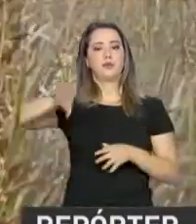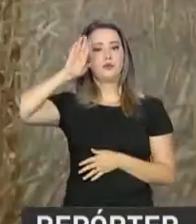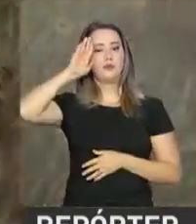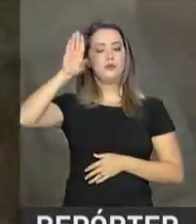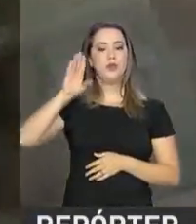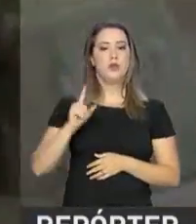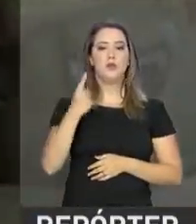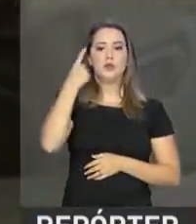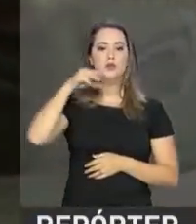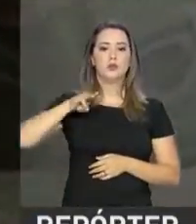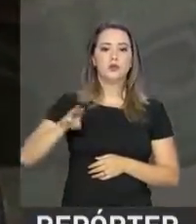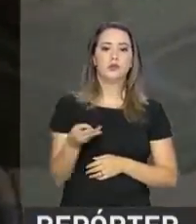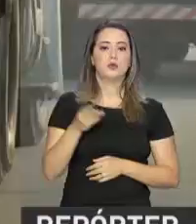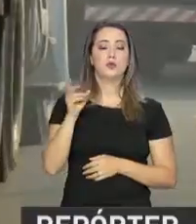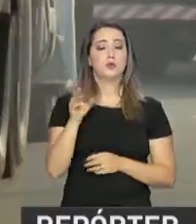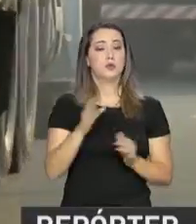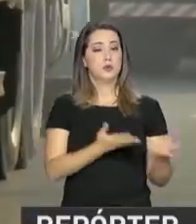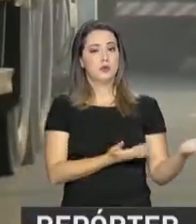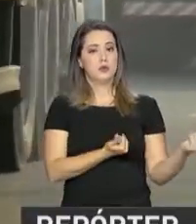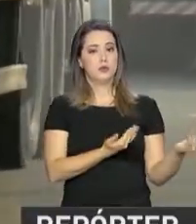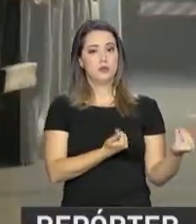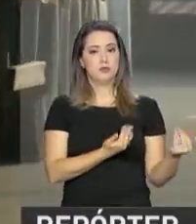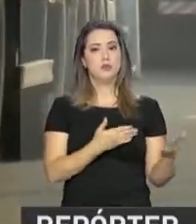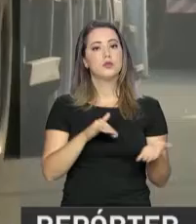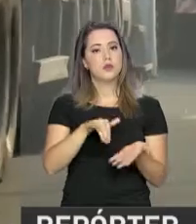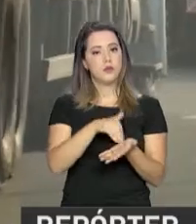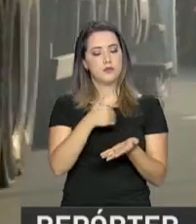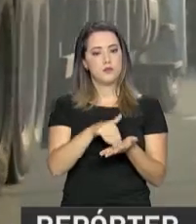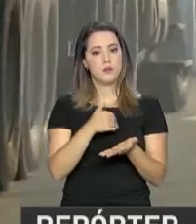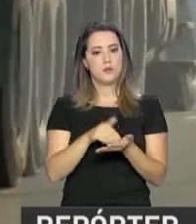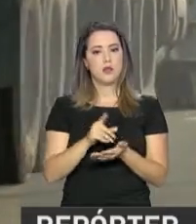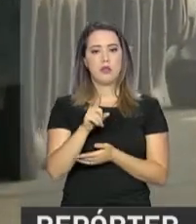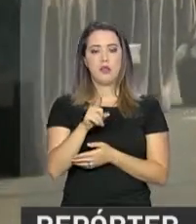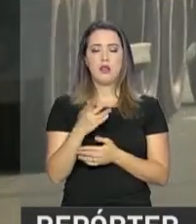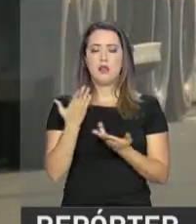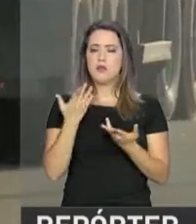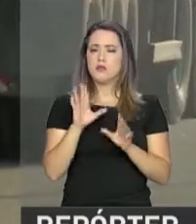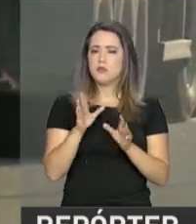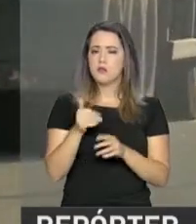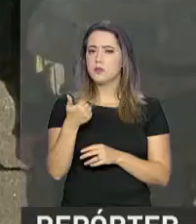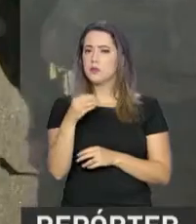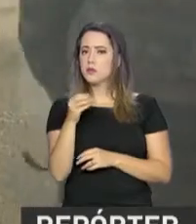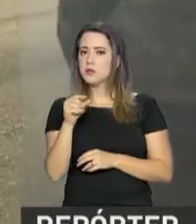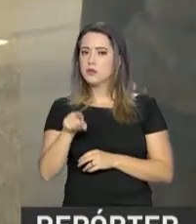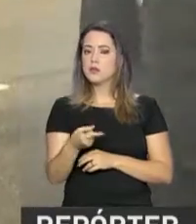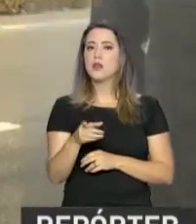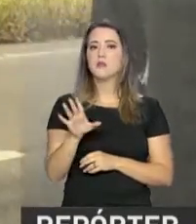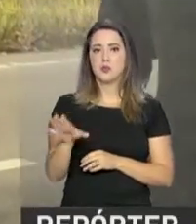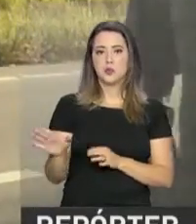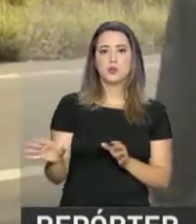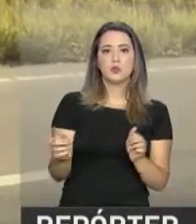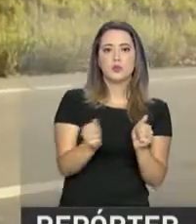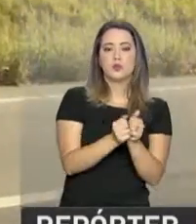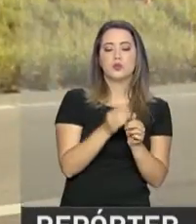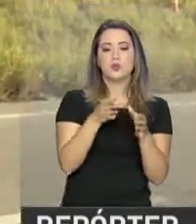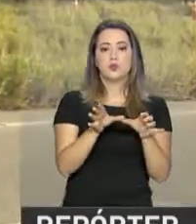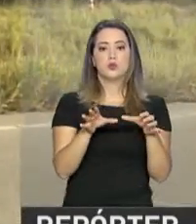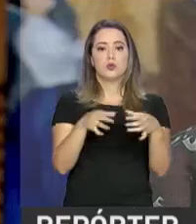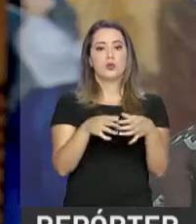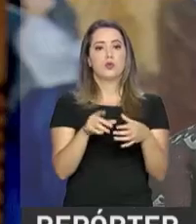mais de um milhão e quinhentos mil jovens se alistam desses aproximadamente 100 mil são incorporados às forças